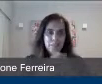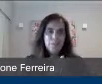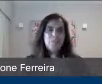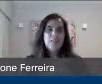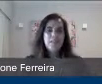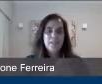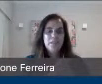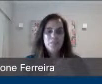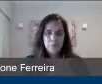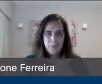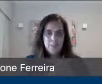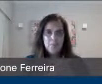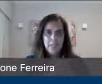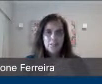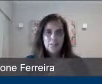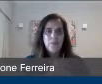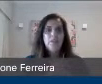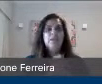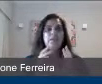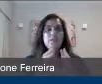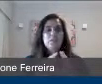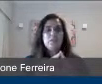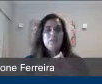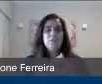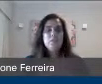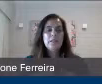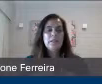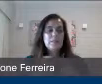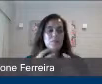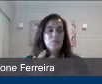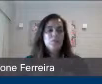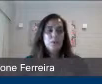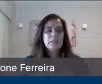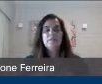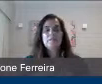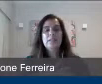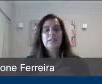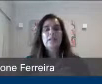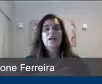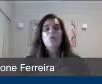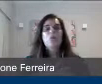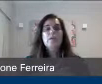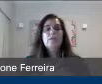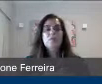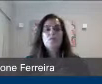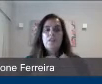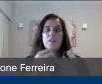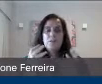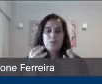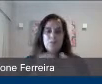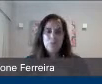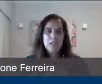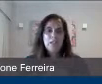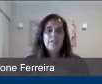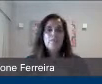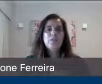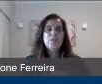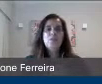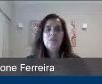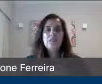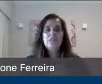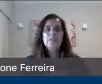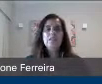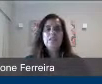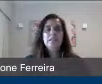tem essas mesmas características que eu falei de Dartmouth, então são assim possibilidades muito bacanas, organizamos feiras educacionais,